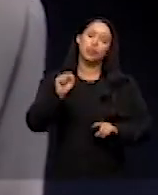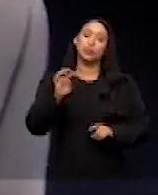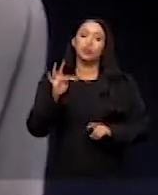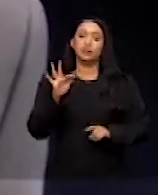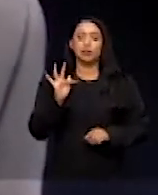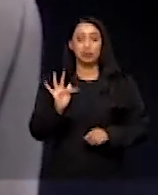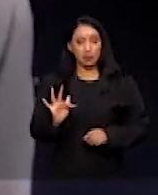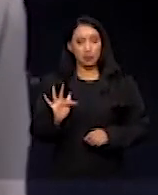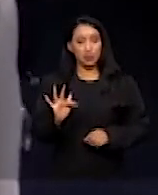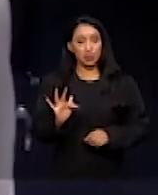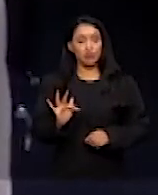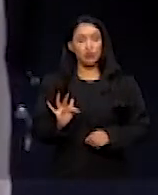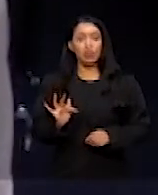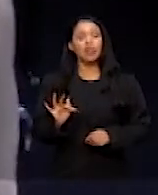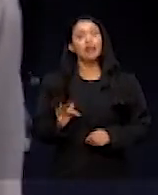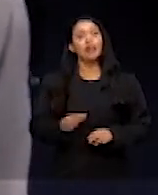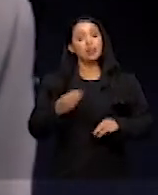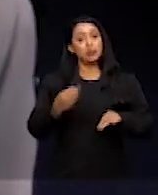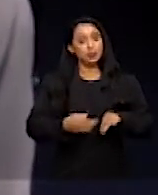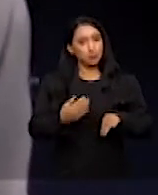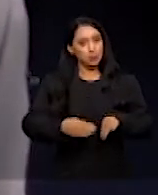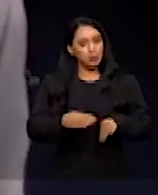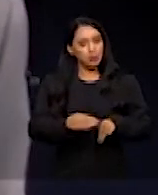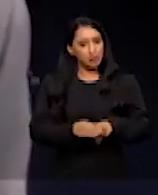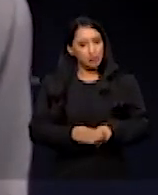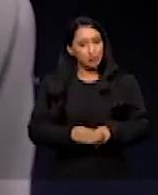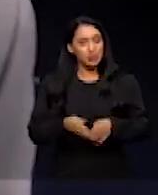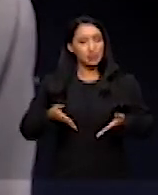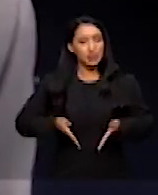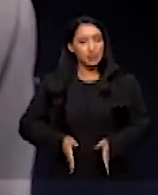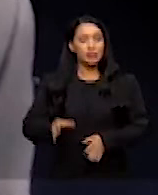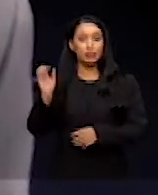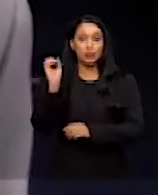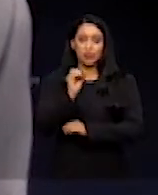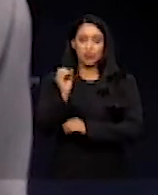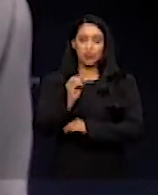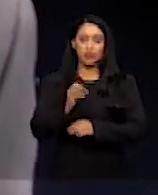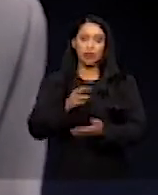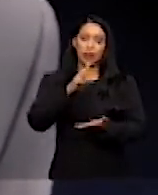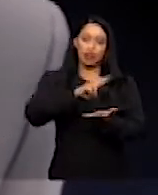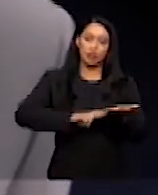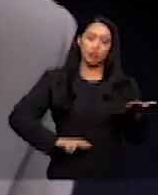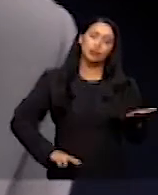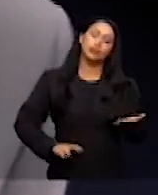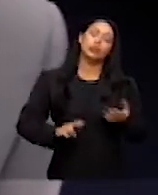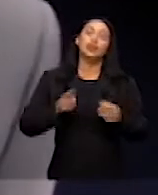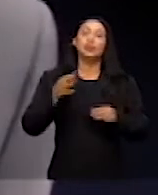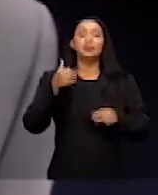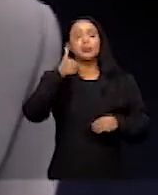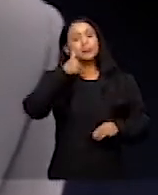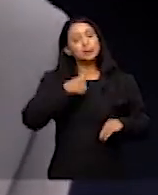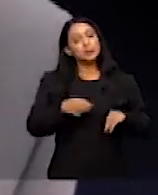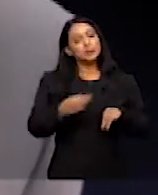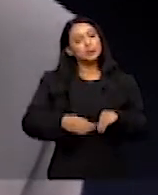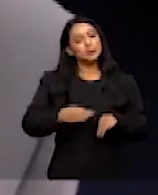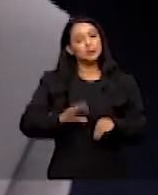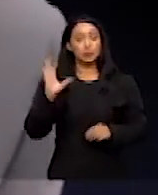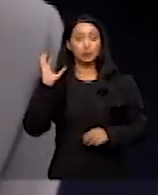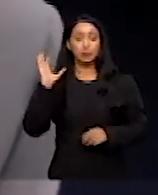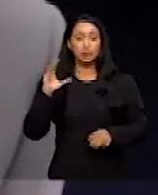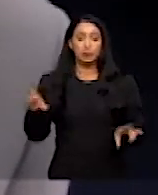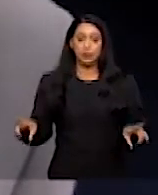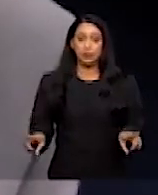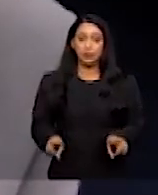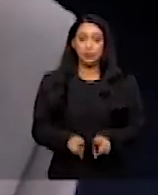aos ministros gaúchos, Vossa Excelência, senhora relatora, ministra Rosa Weber, e, claro, também a Vossa